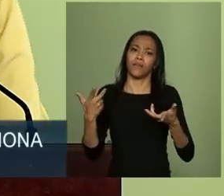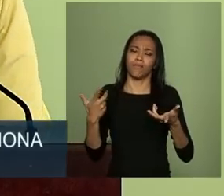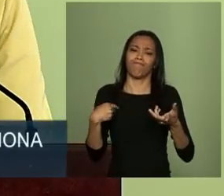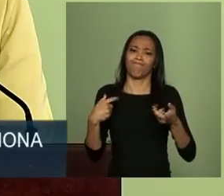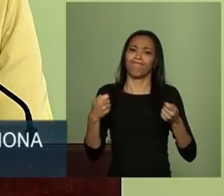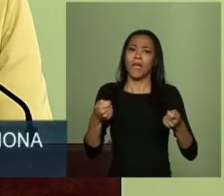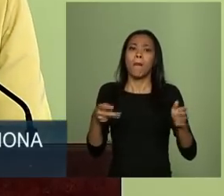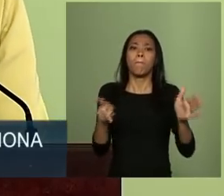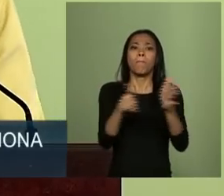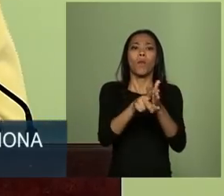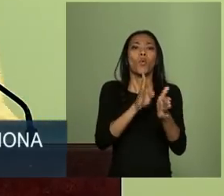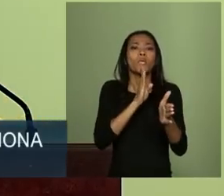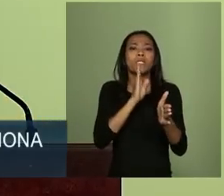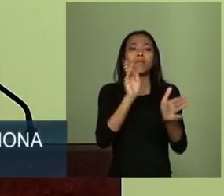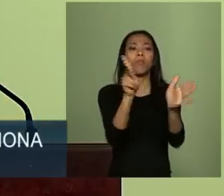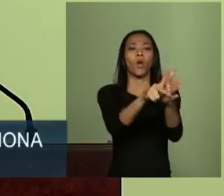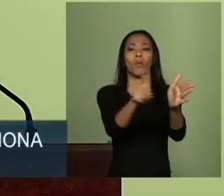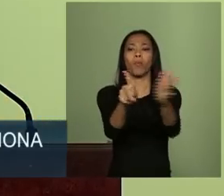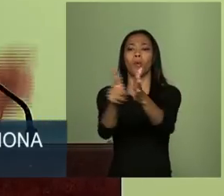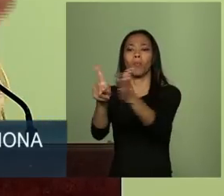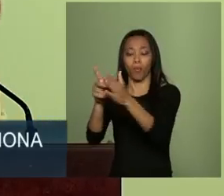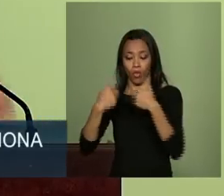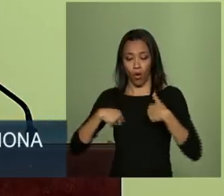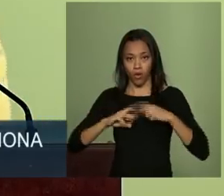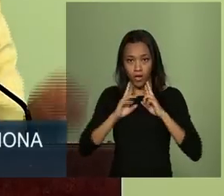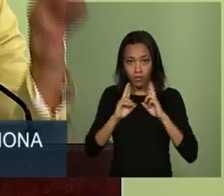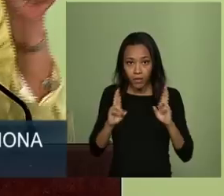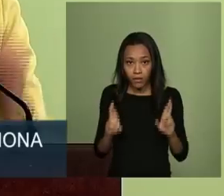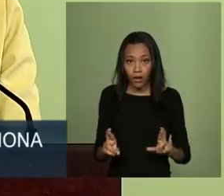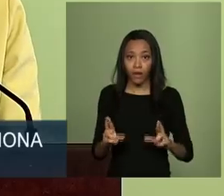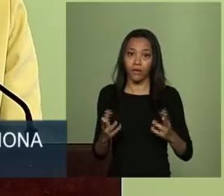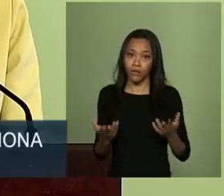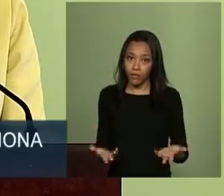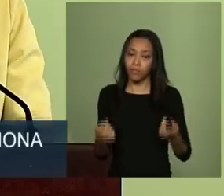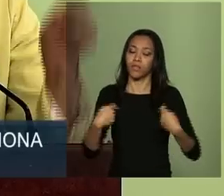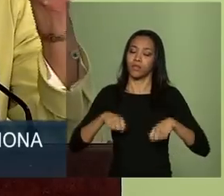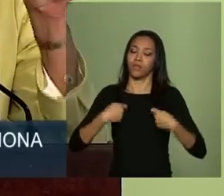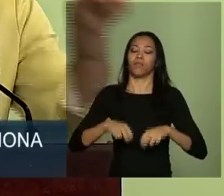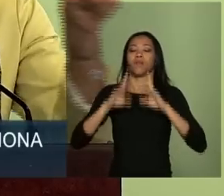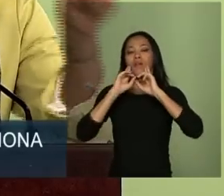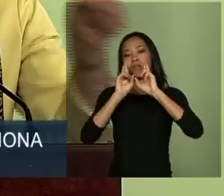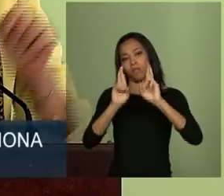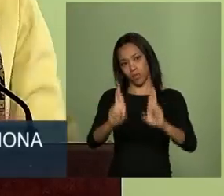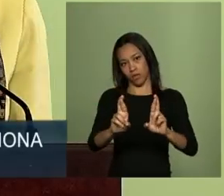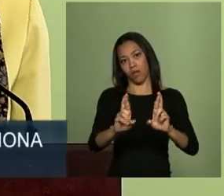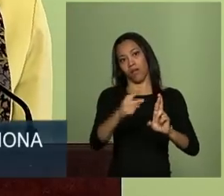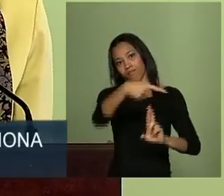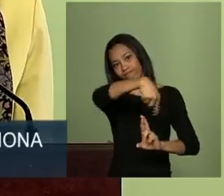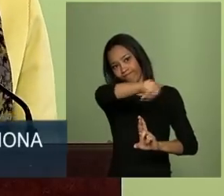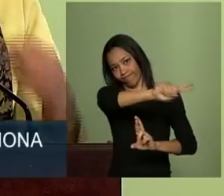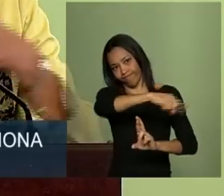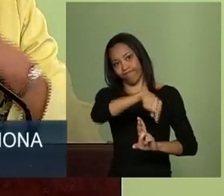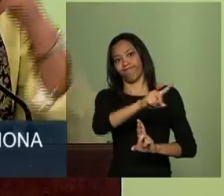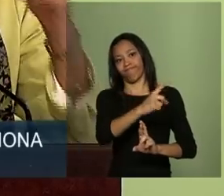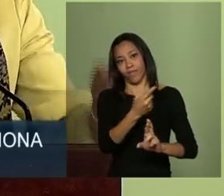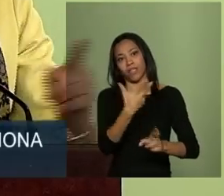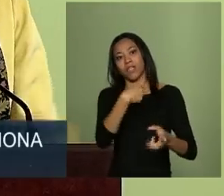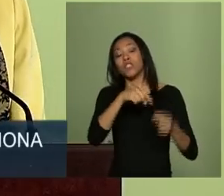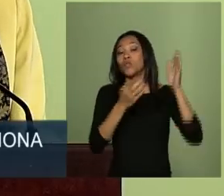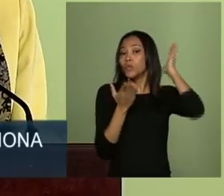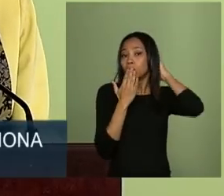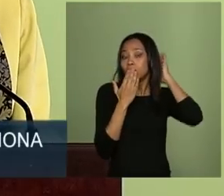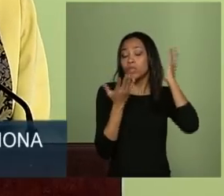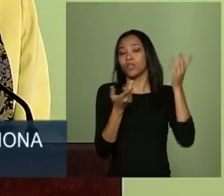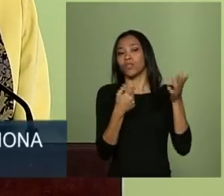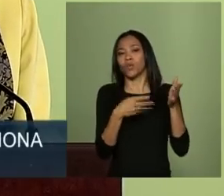propriedade intelectual, temos de defender a propriedade intelectual dos povos tradicionais. E é isso que nós